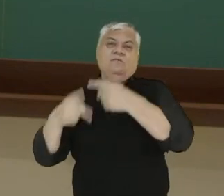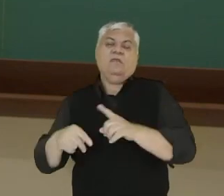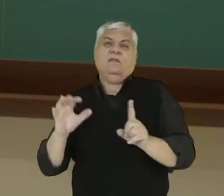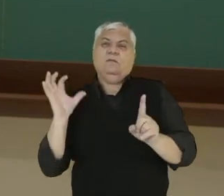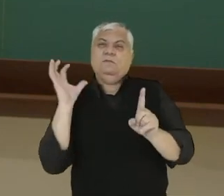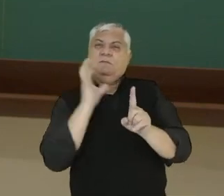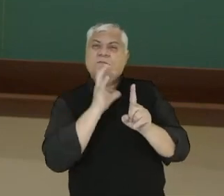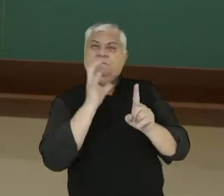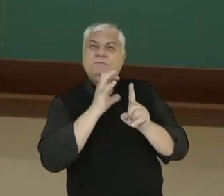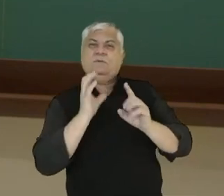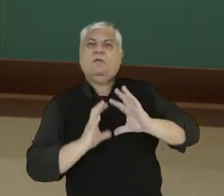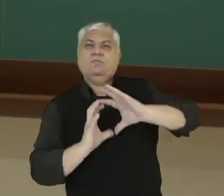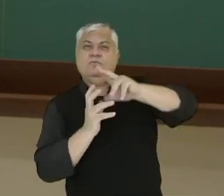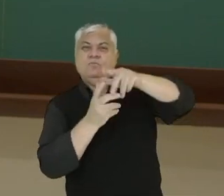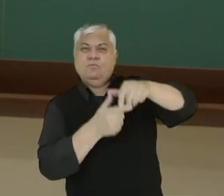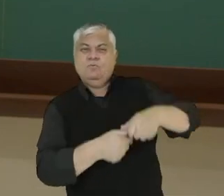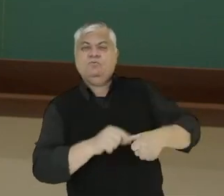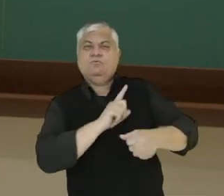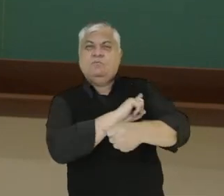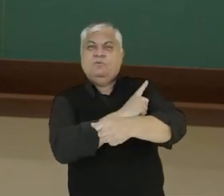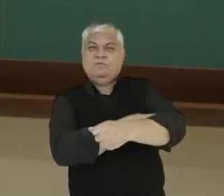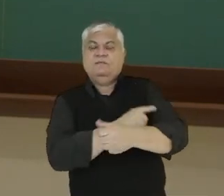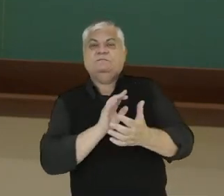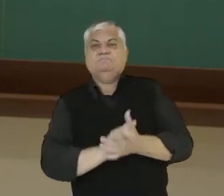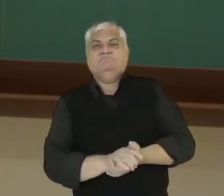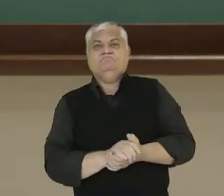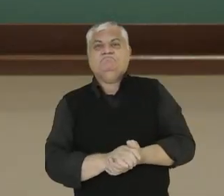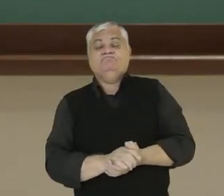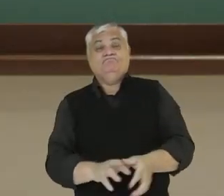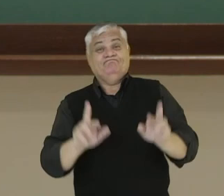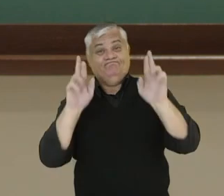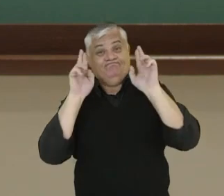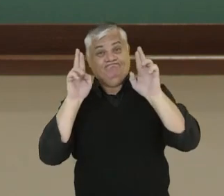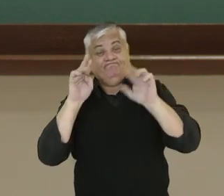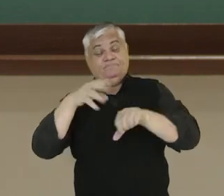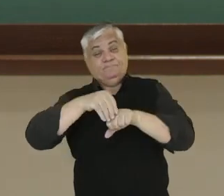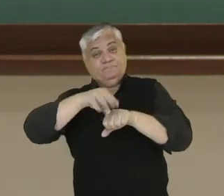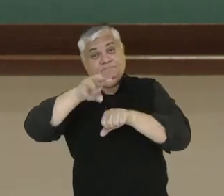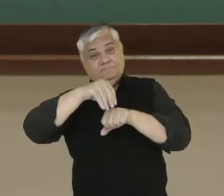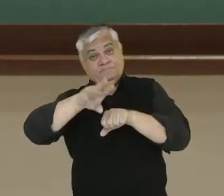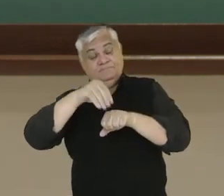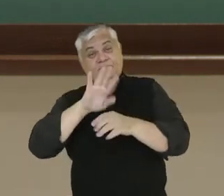influência mundial, de uma grande potência mundial. Eu espero ter contribuído na aula de